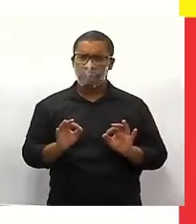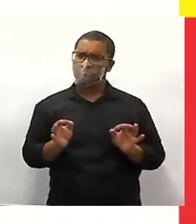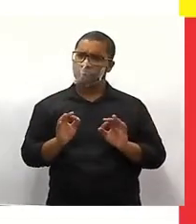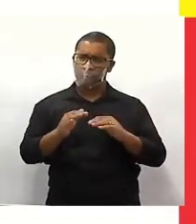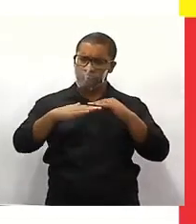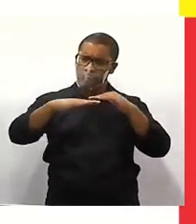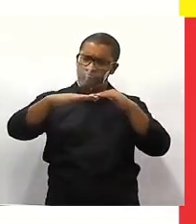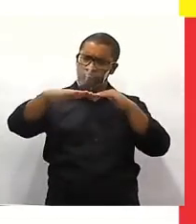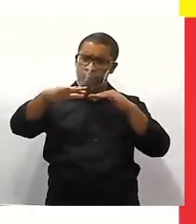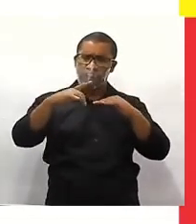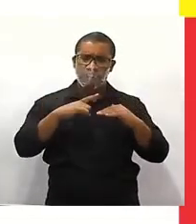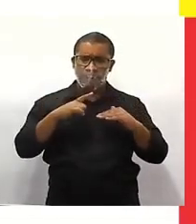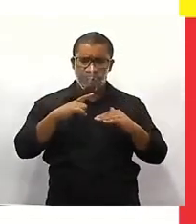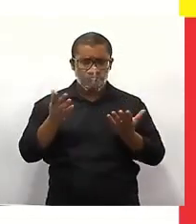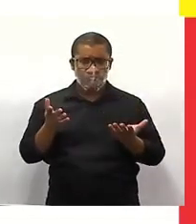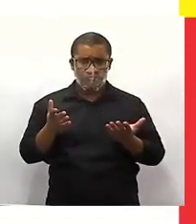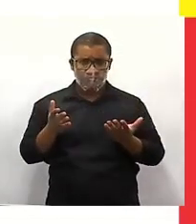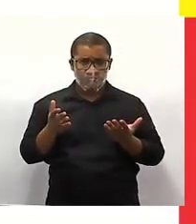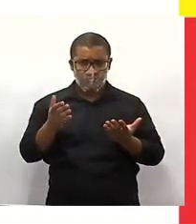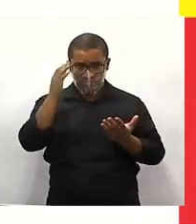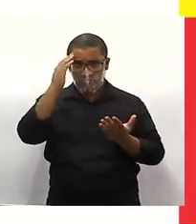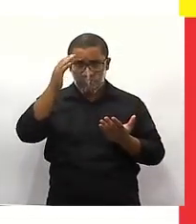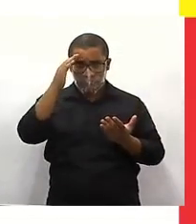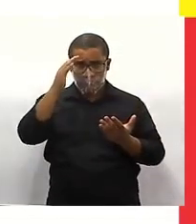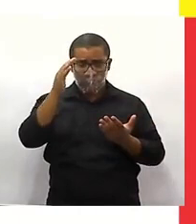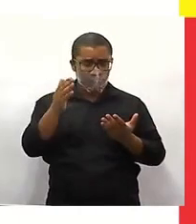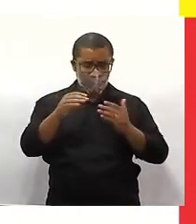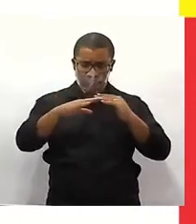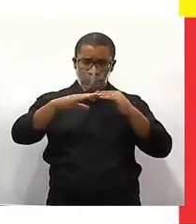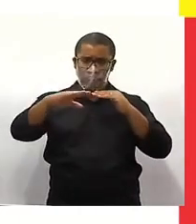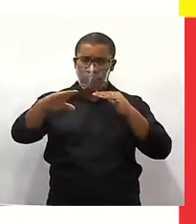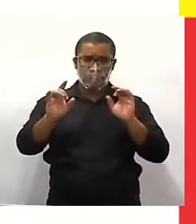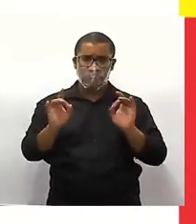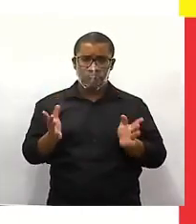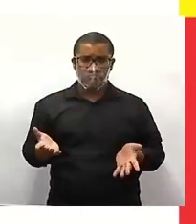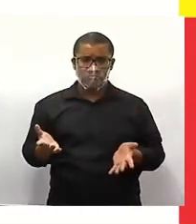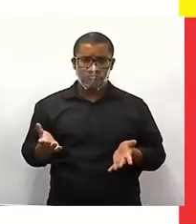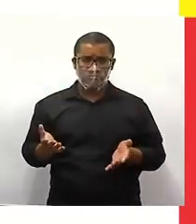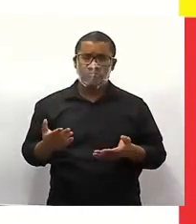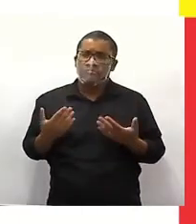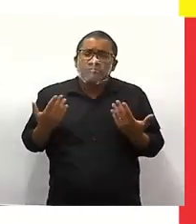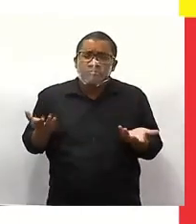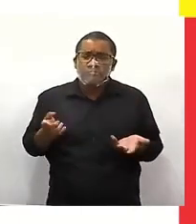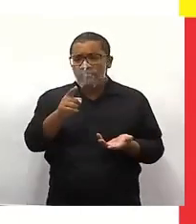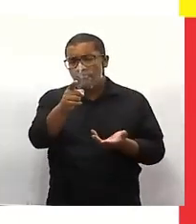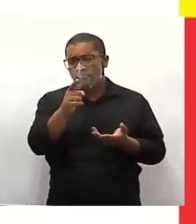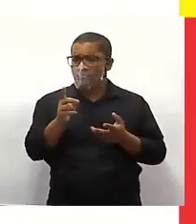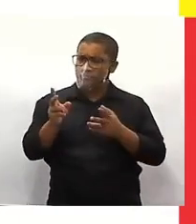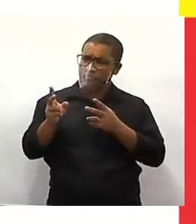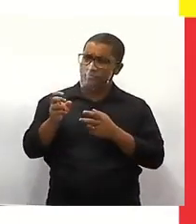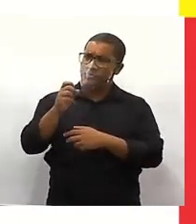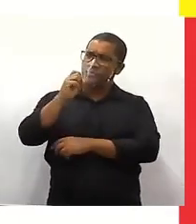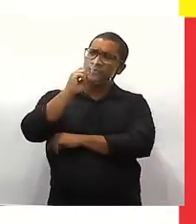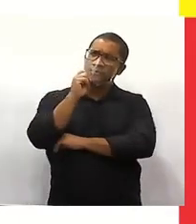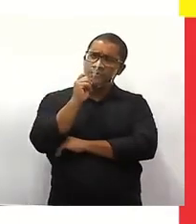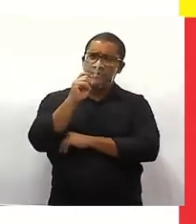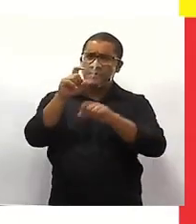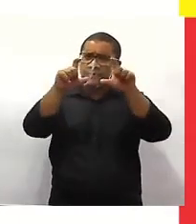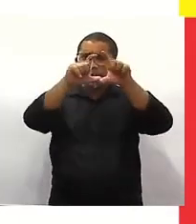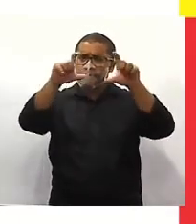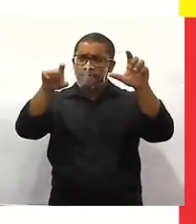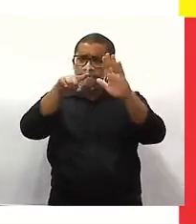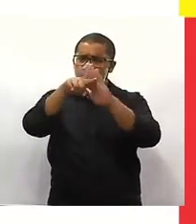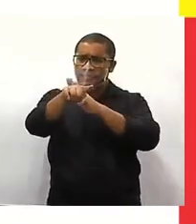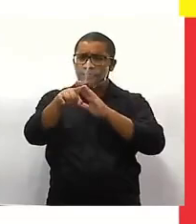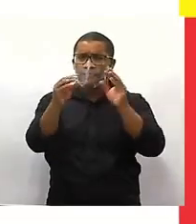superfície plana, certo? Apenas isso. Então, você está vendo que o enunciado da